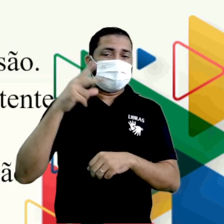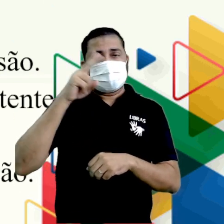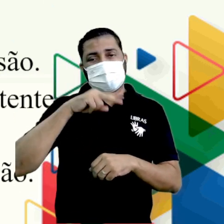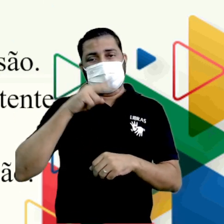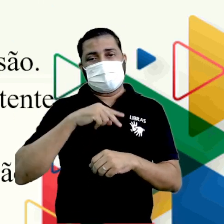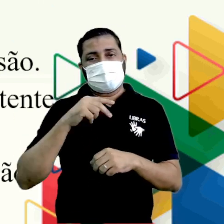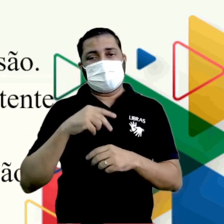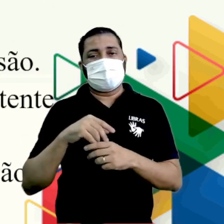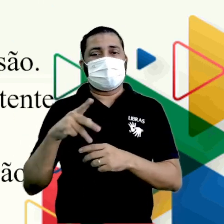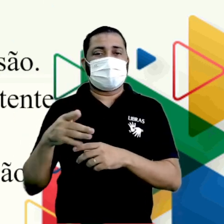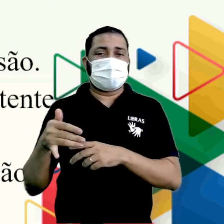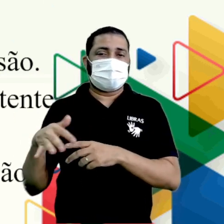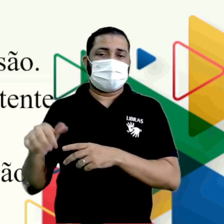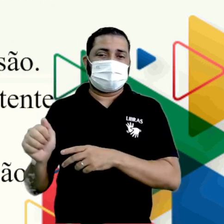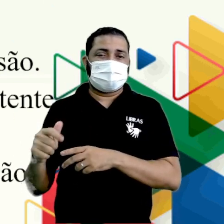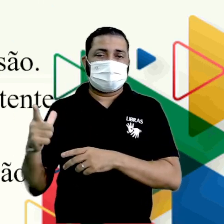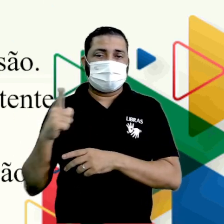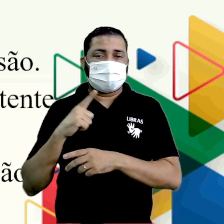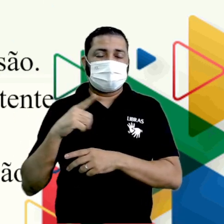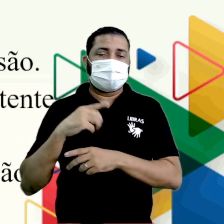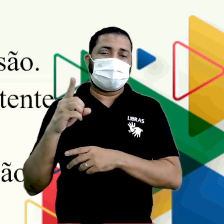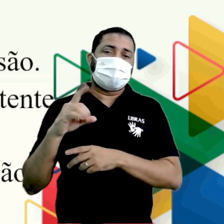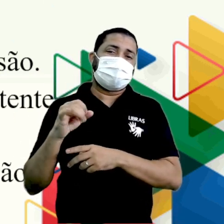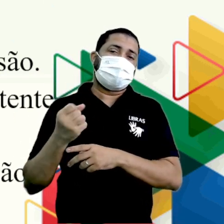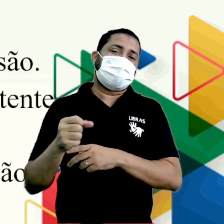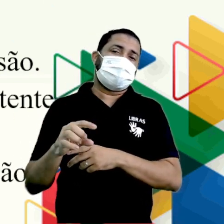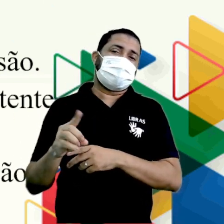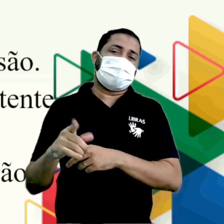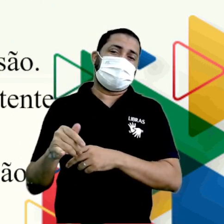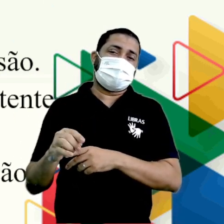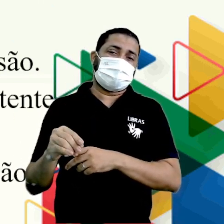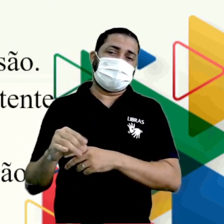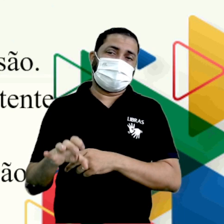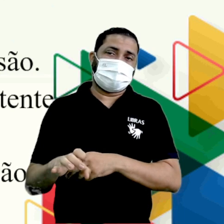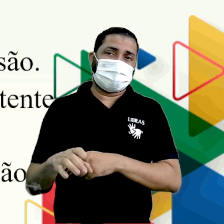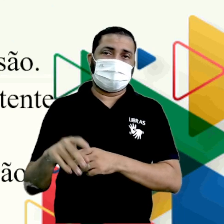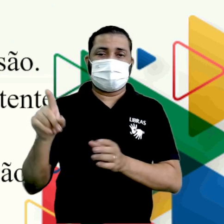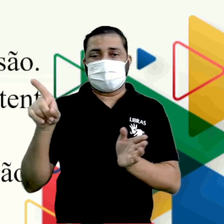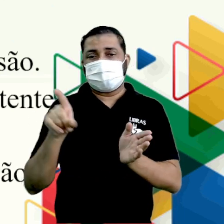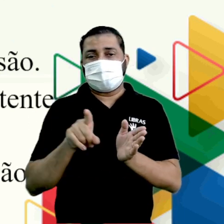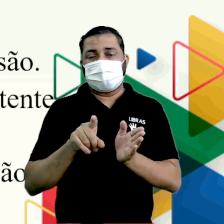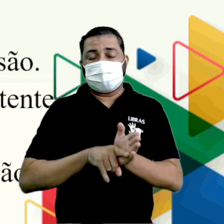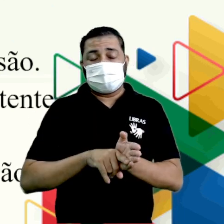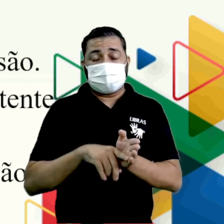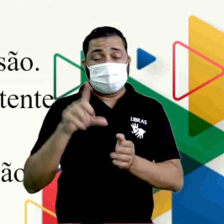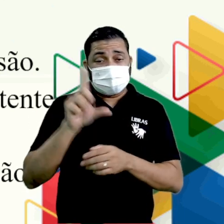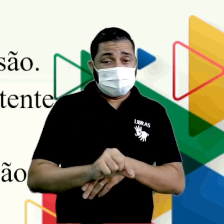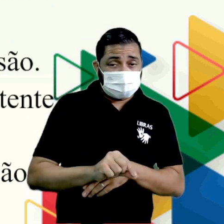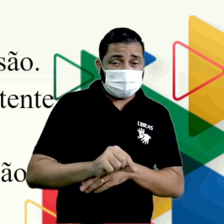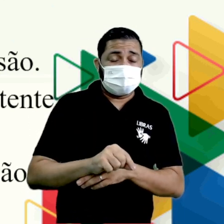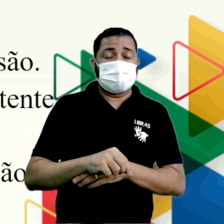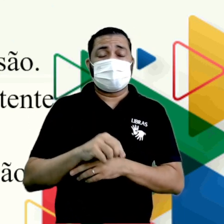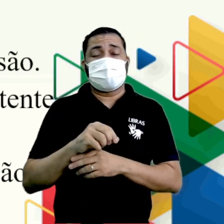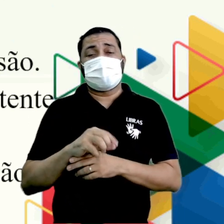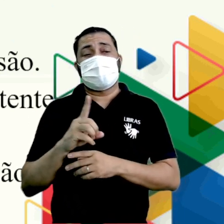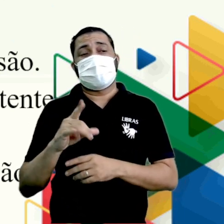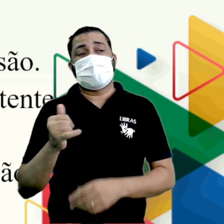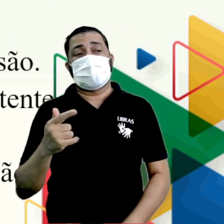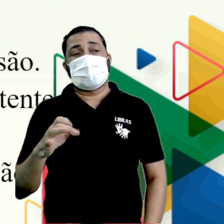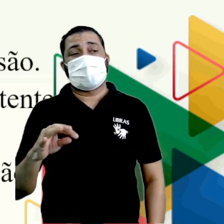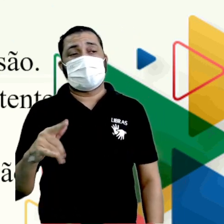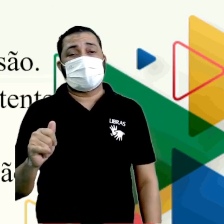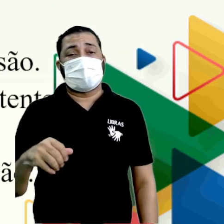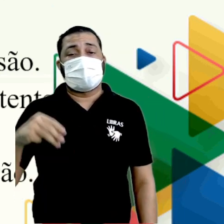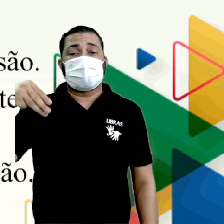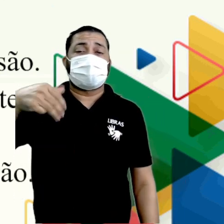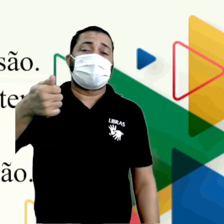B, então automaticamente ele tem densidade menor. Se você não está lembrado, né? Lembra aí, ó, densidade é massa